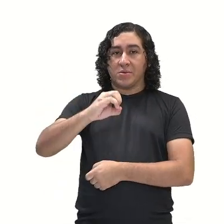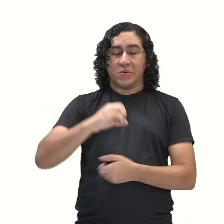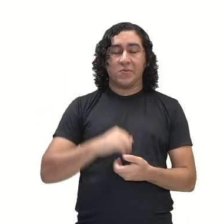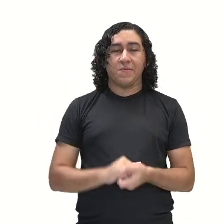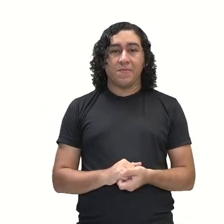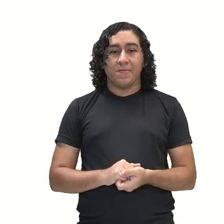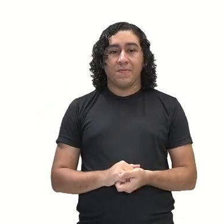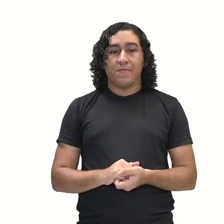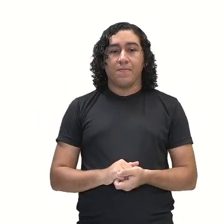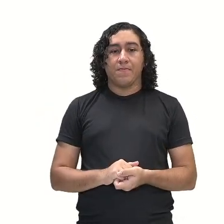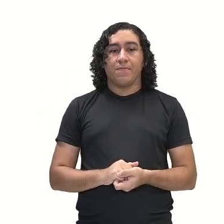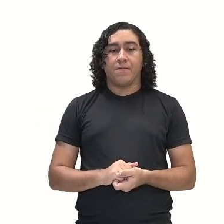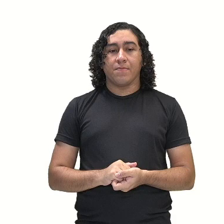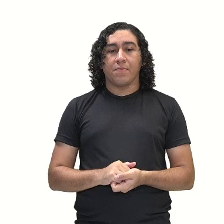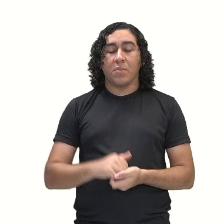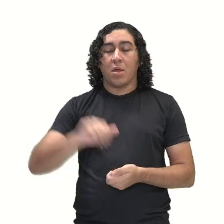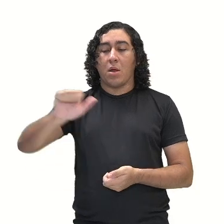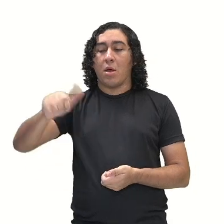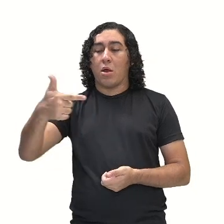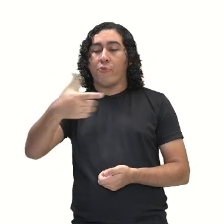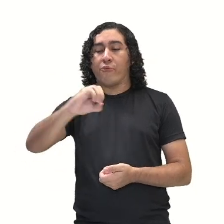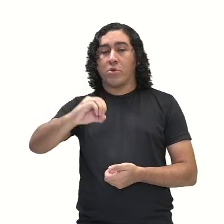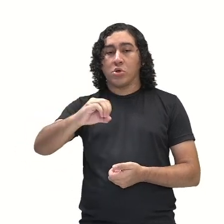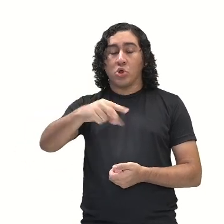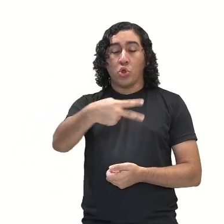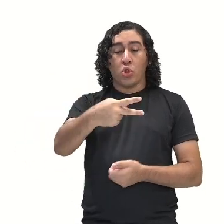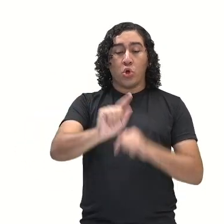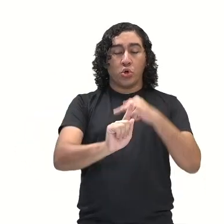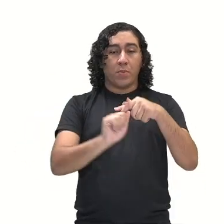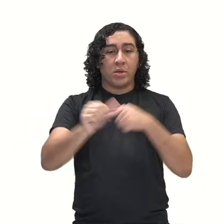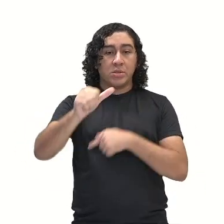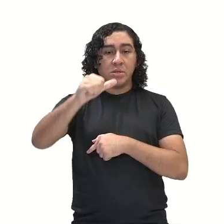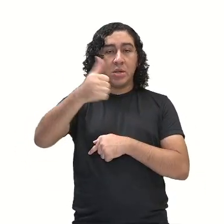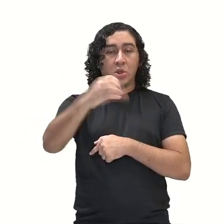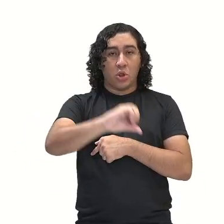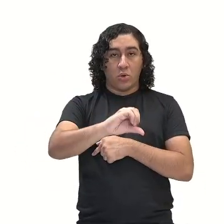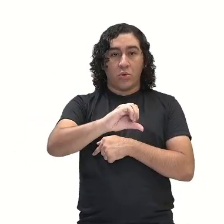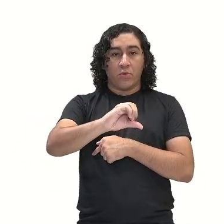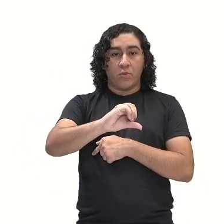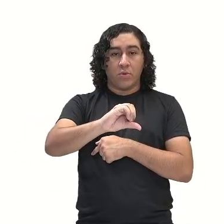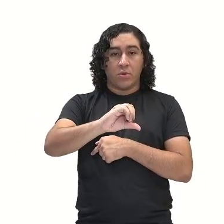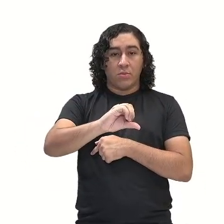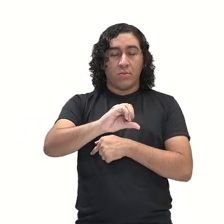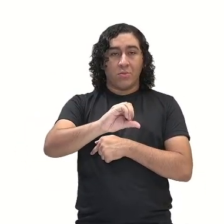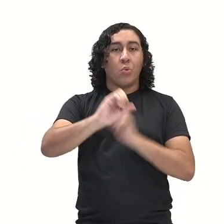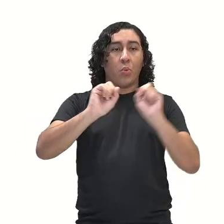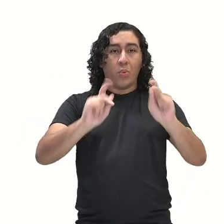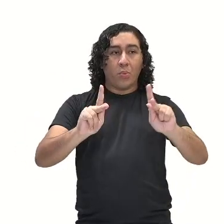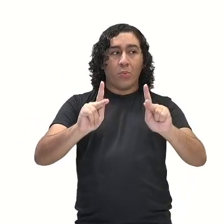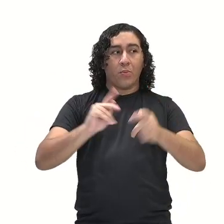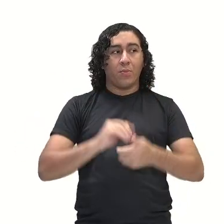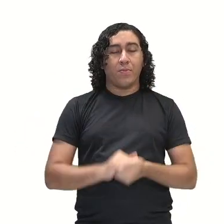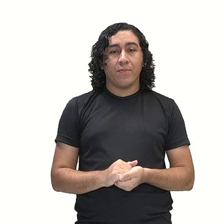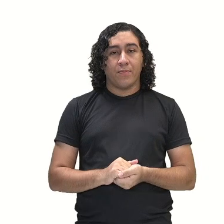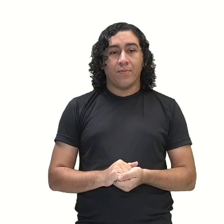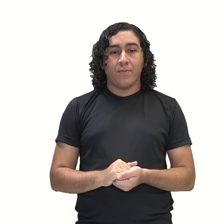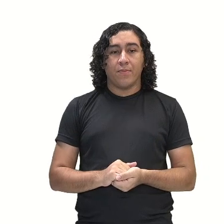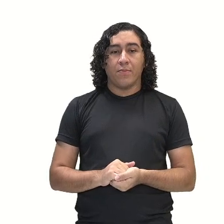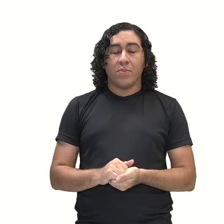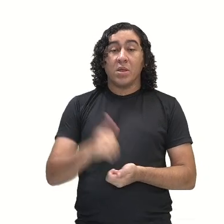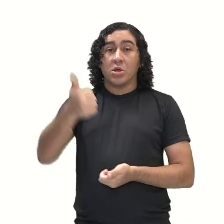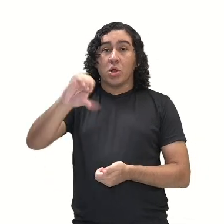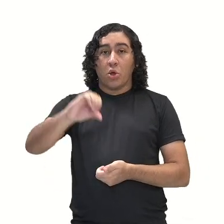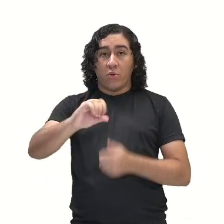A20, 2 mais 19, tudo bem? 19